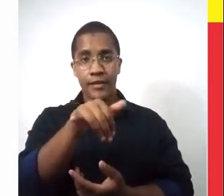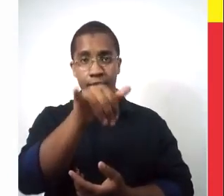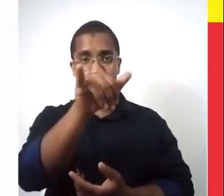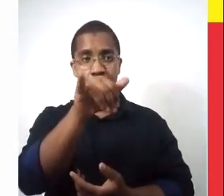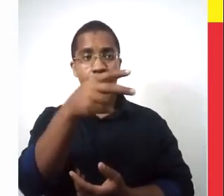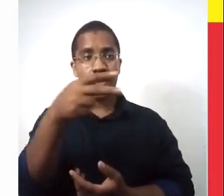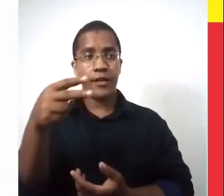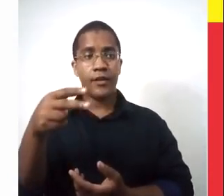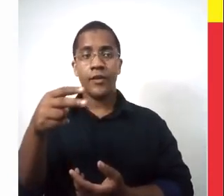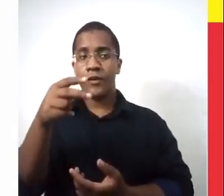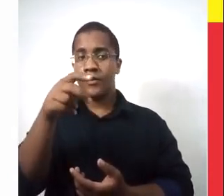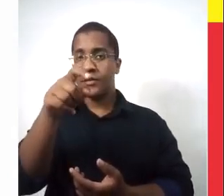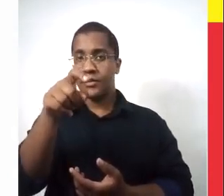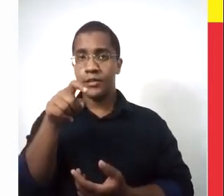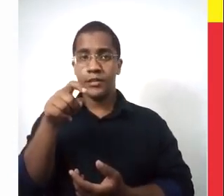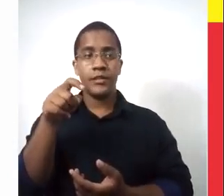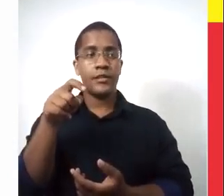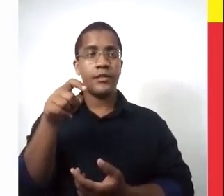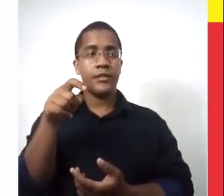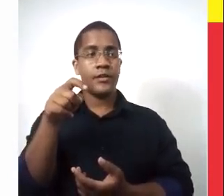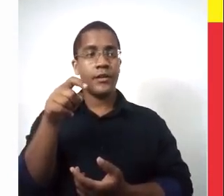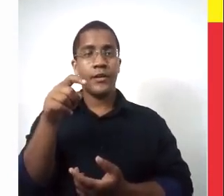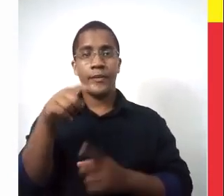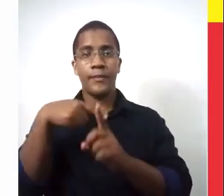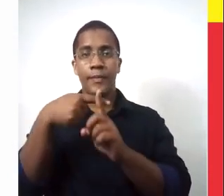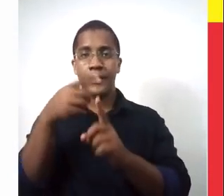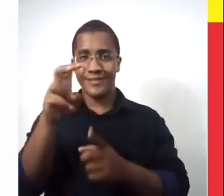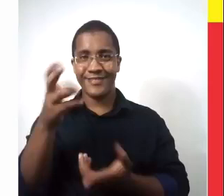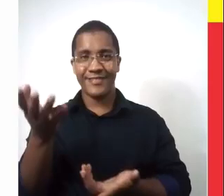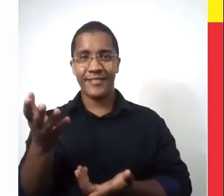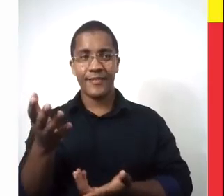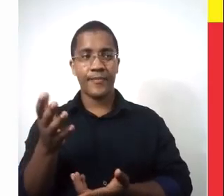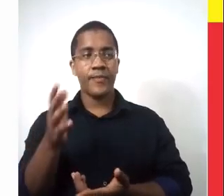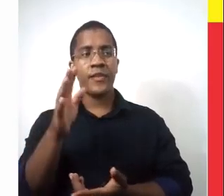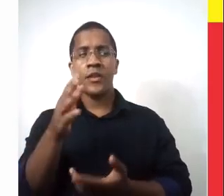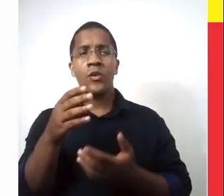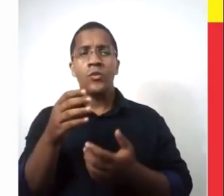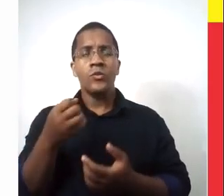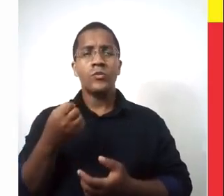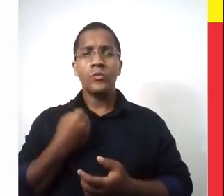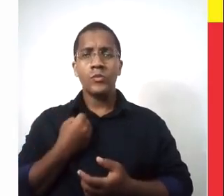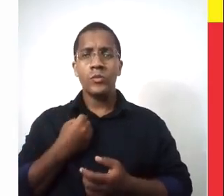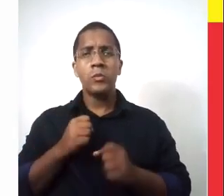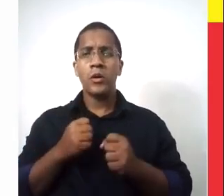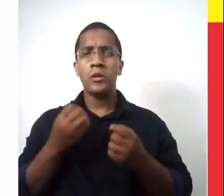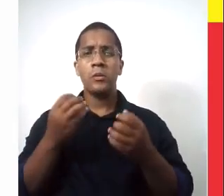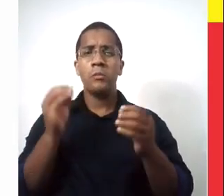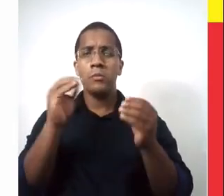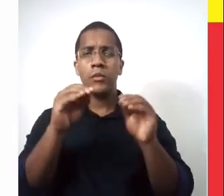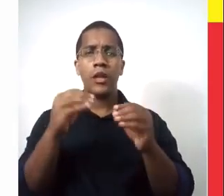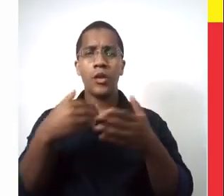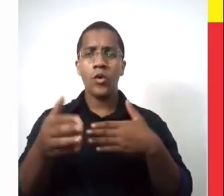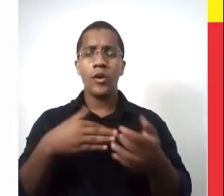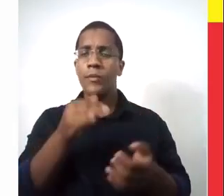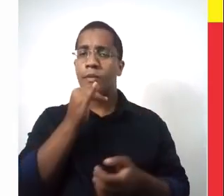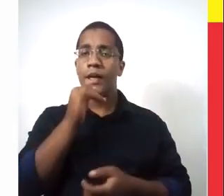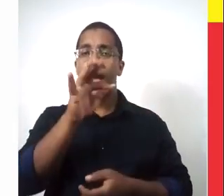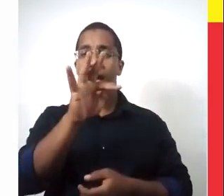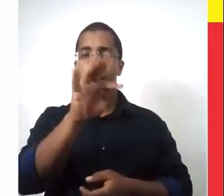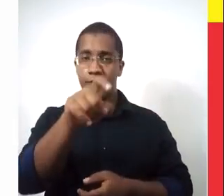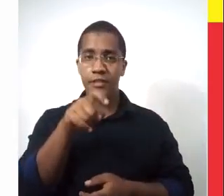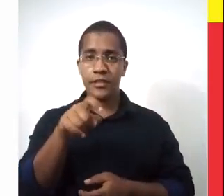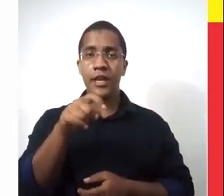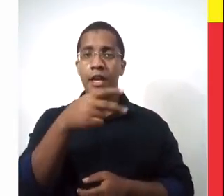vir trocado assim, não o x para aparecer do primeiro, pode vir qualquer parte dele. Então, ó, f de x é